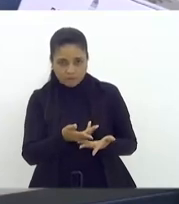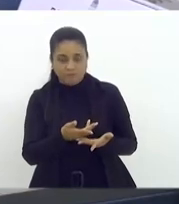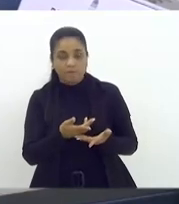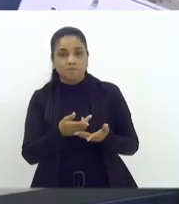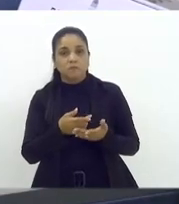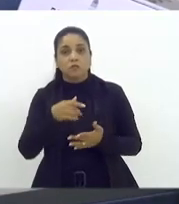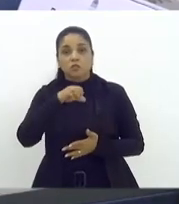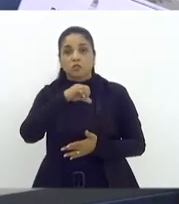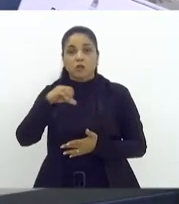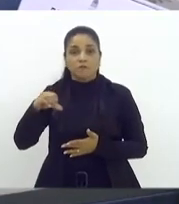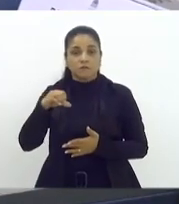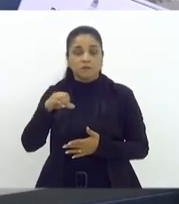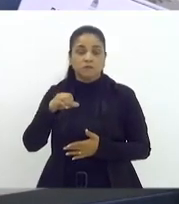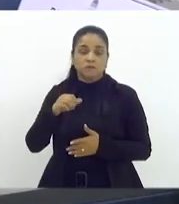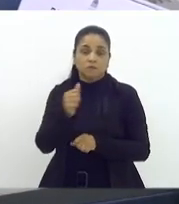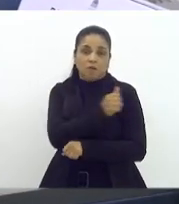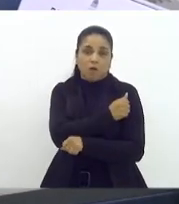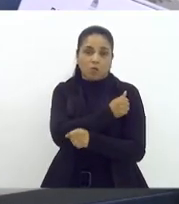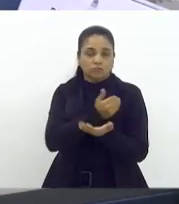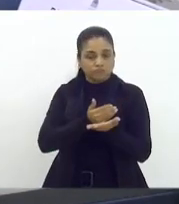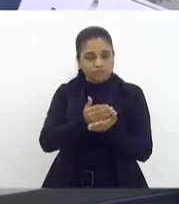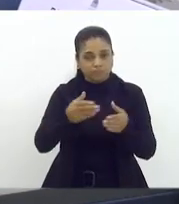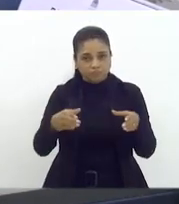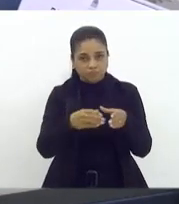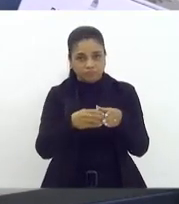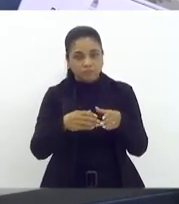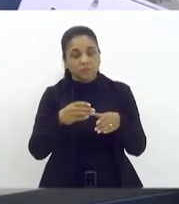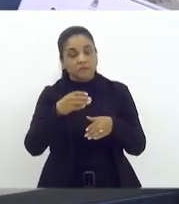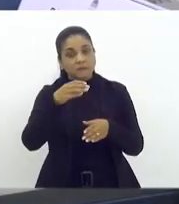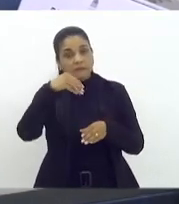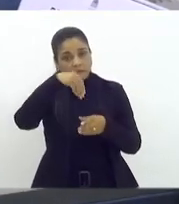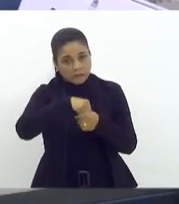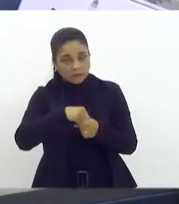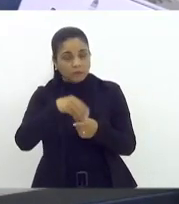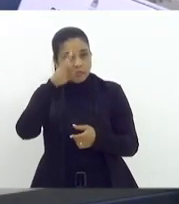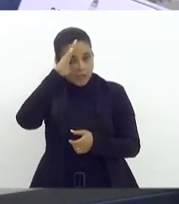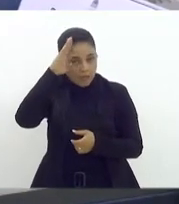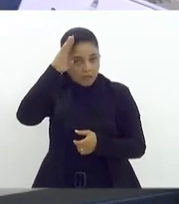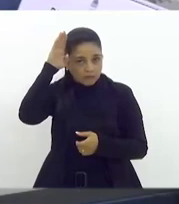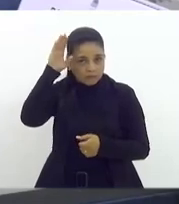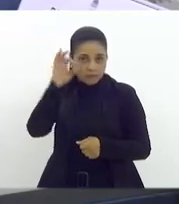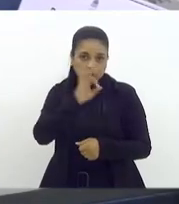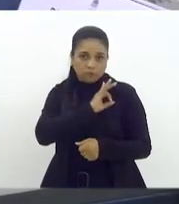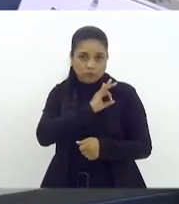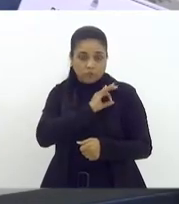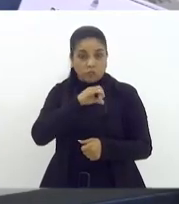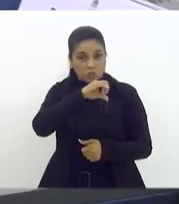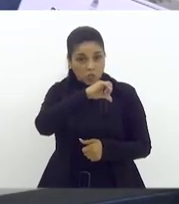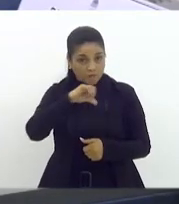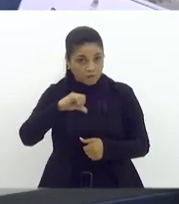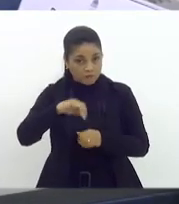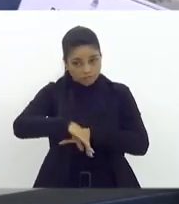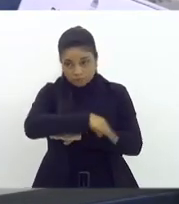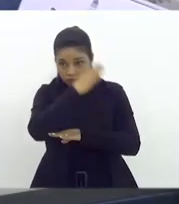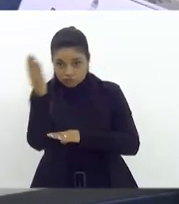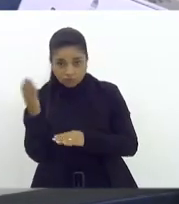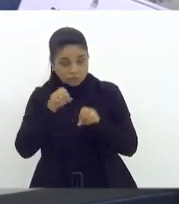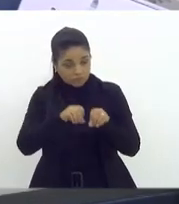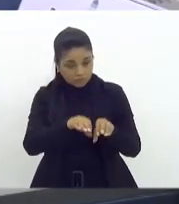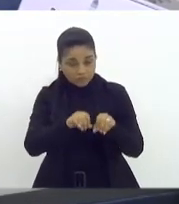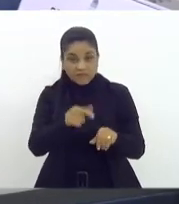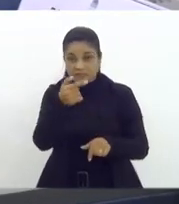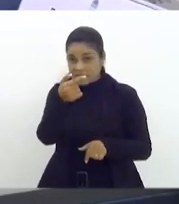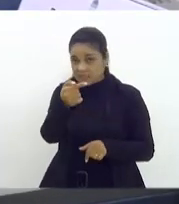900 alunos em formação Inicial na academia de Polícia Hoje hoje eu tenho 900 alunos em tempo integral para sete carreiras e eles estão